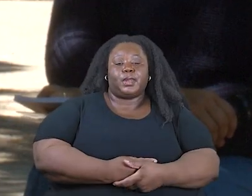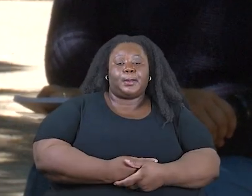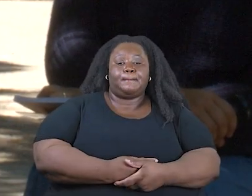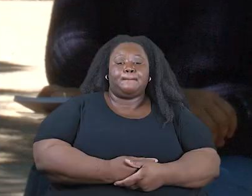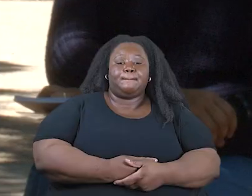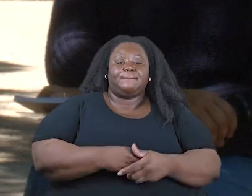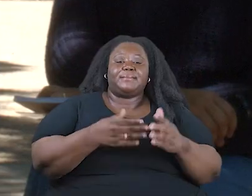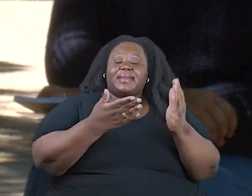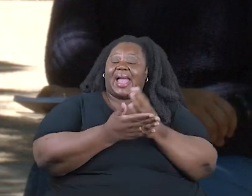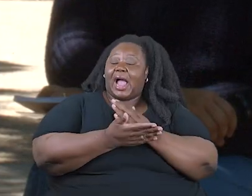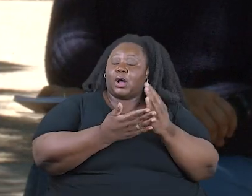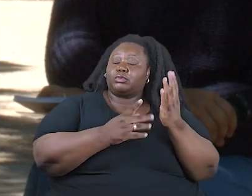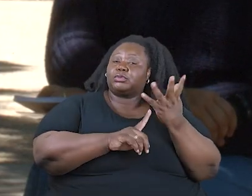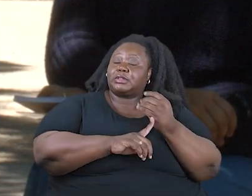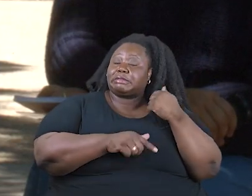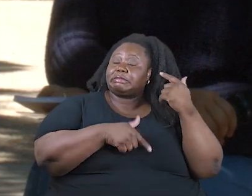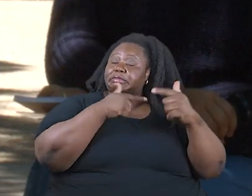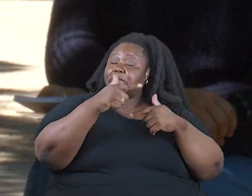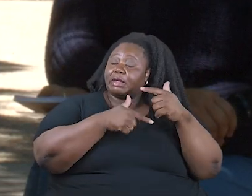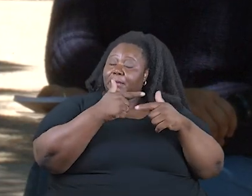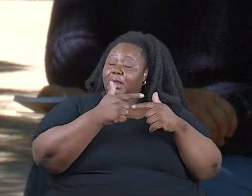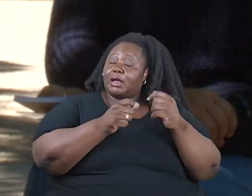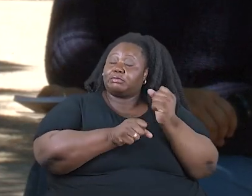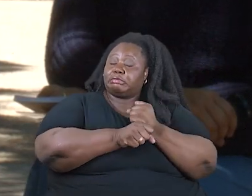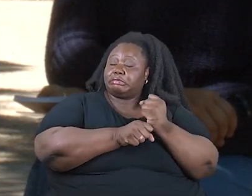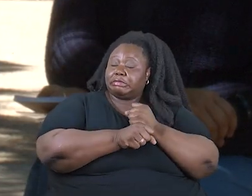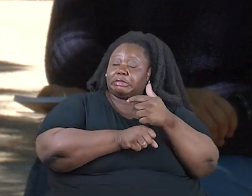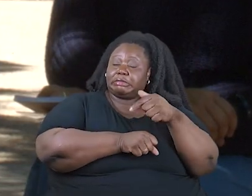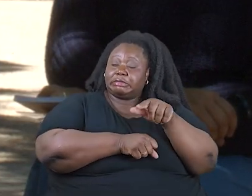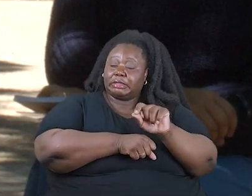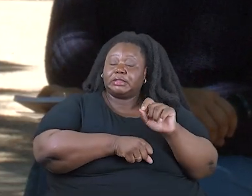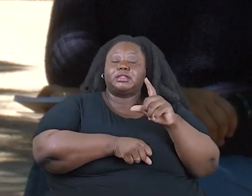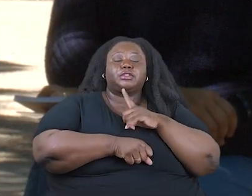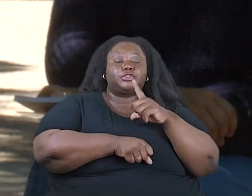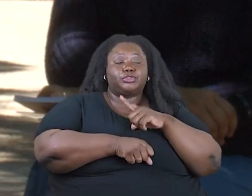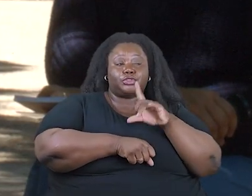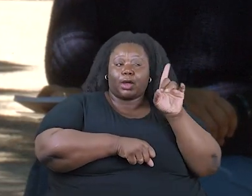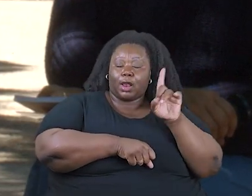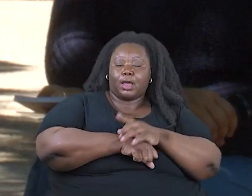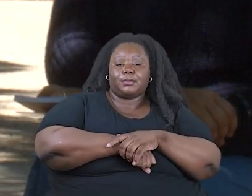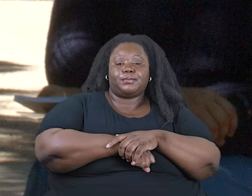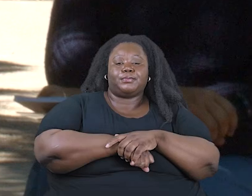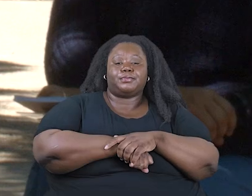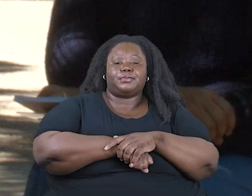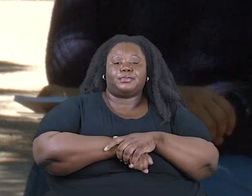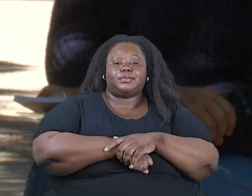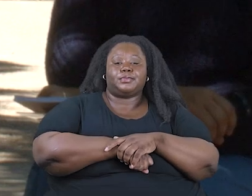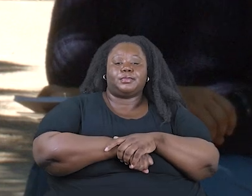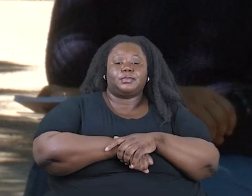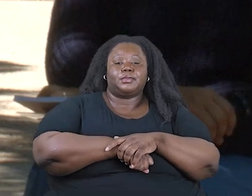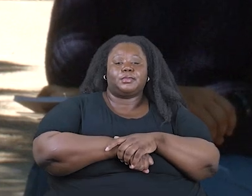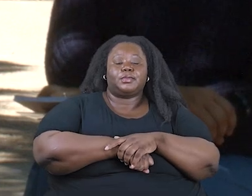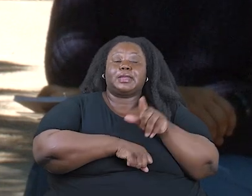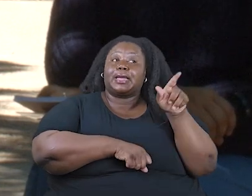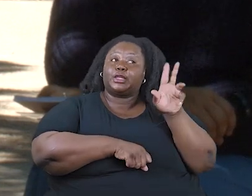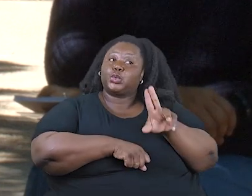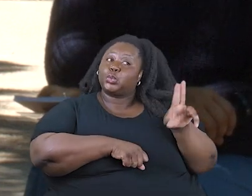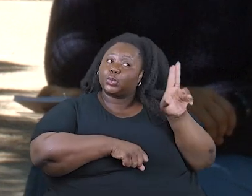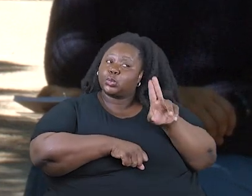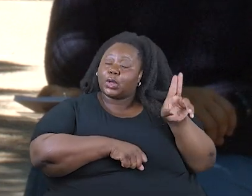alguns artistas trabalhavam nessa fundação nos anos 70. E tinha lá uma máquina de xerox que eles